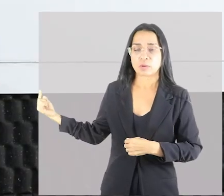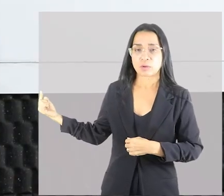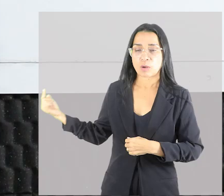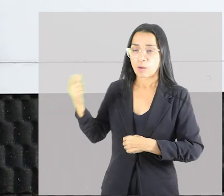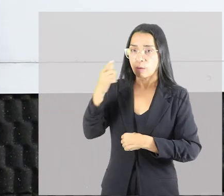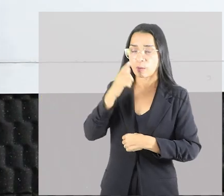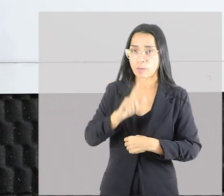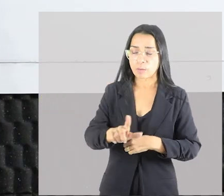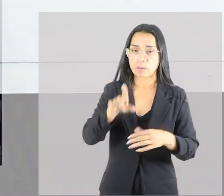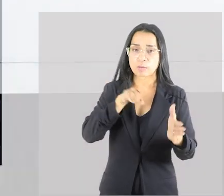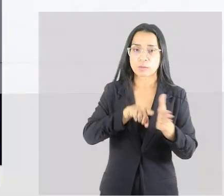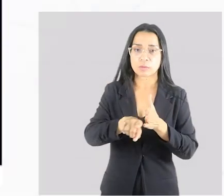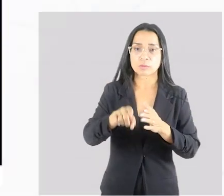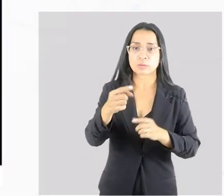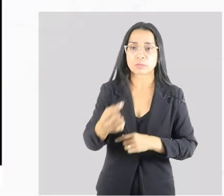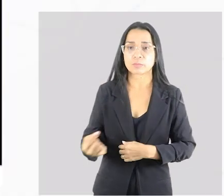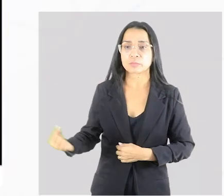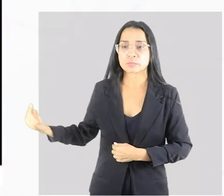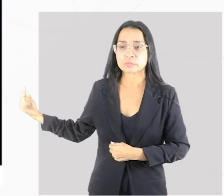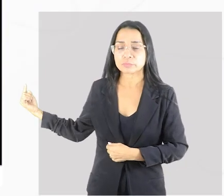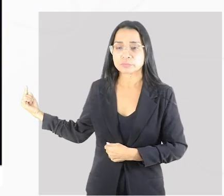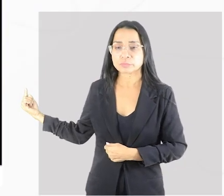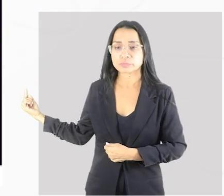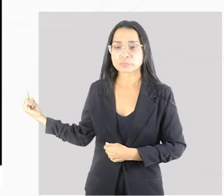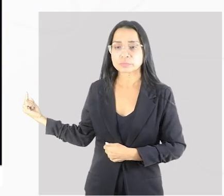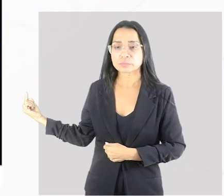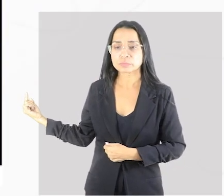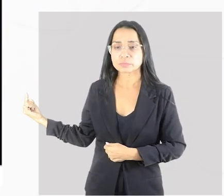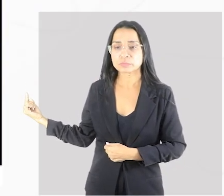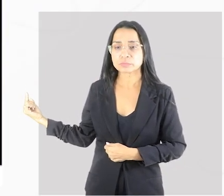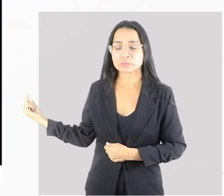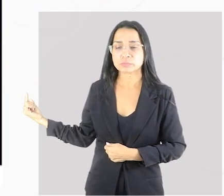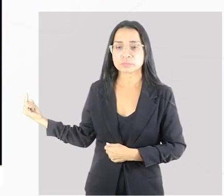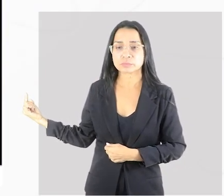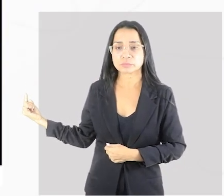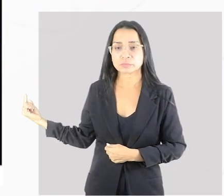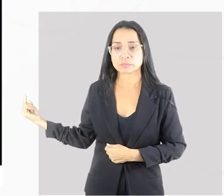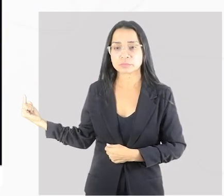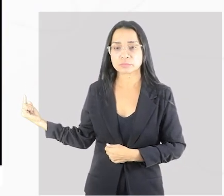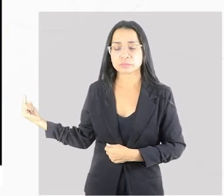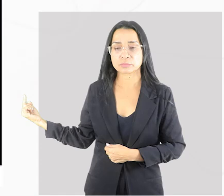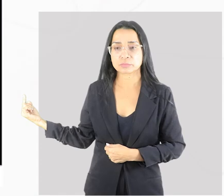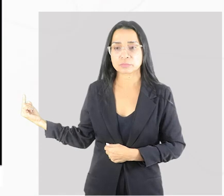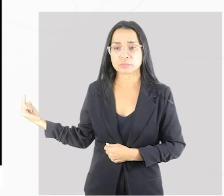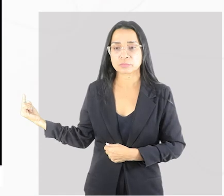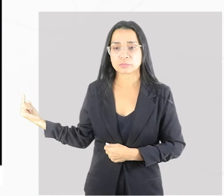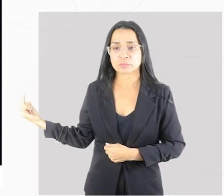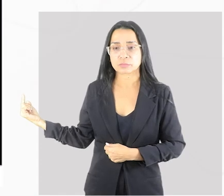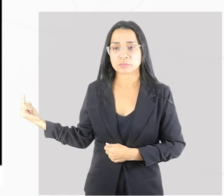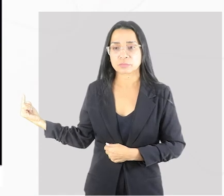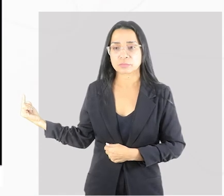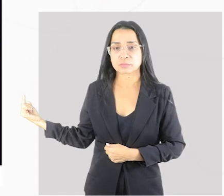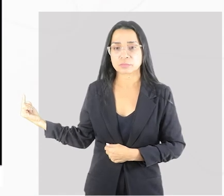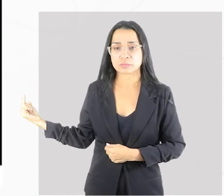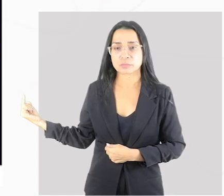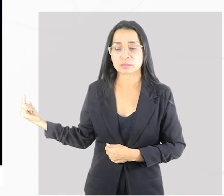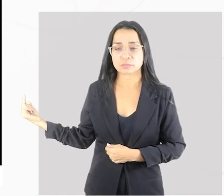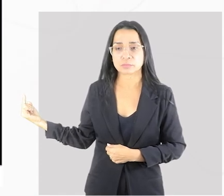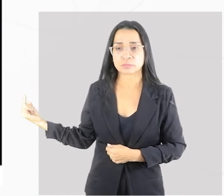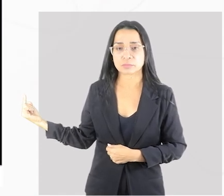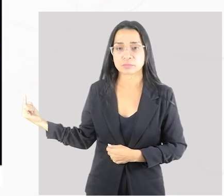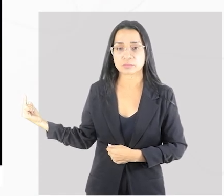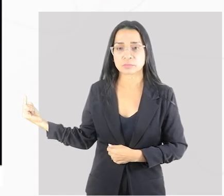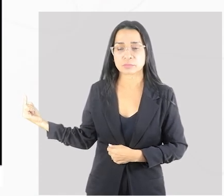mais uma questão. Um gene de uma espécie de água-viva foi inserido no genoma de camundongos. O resultado do experimento